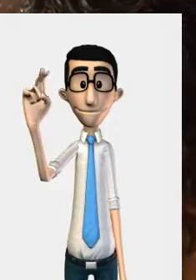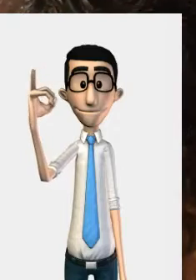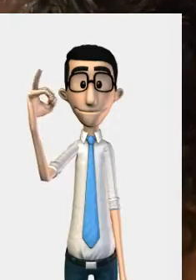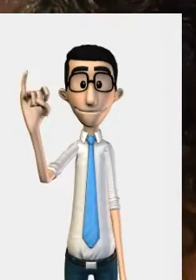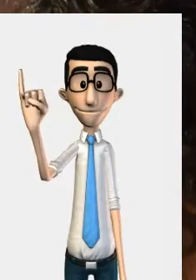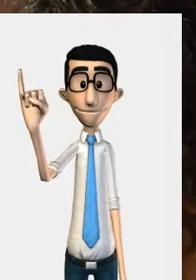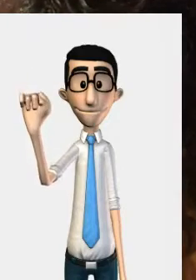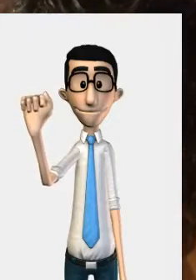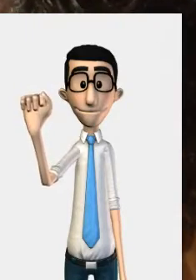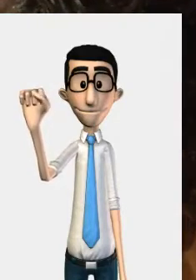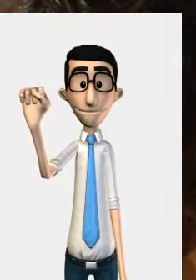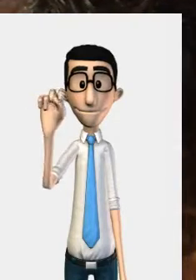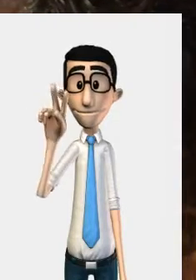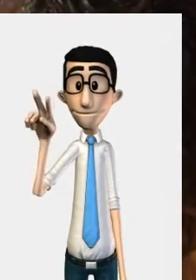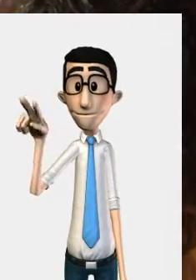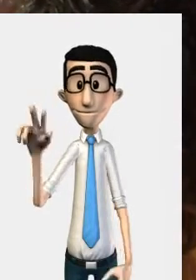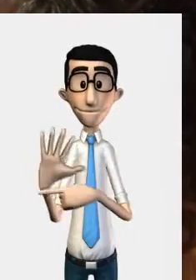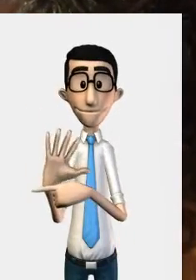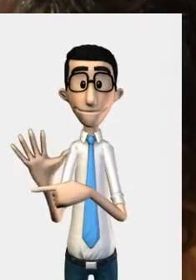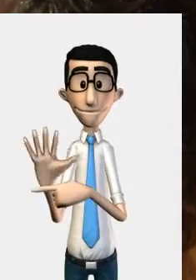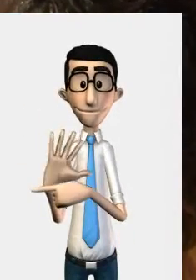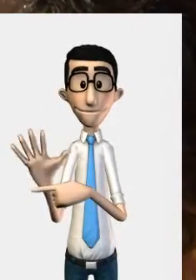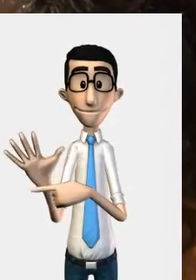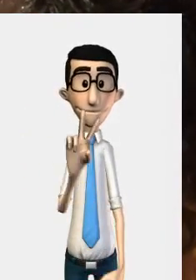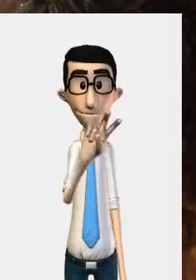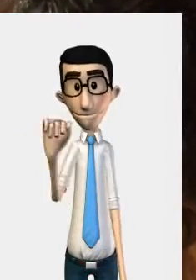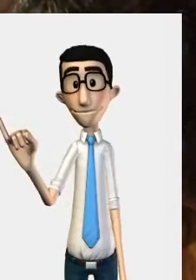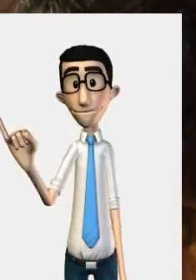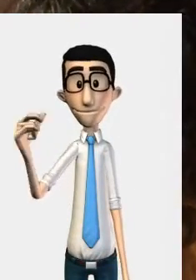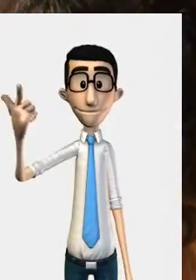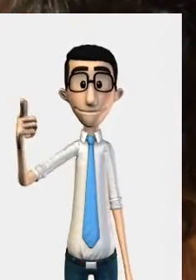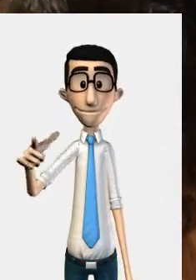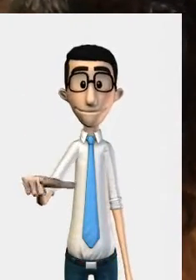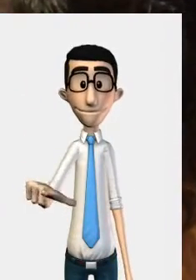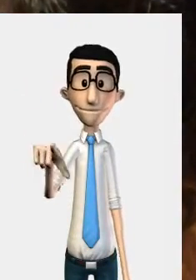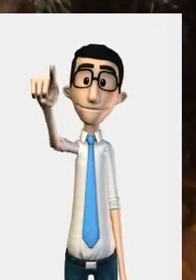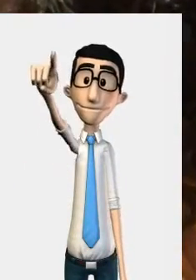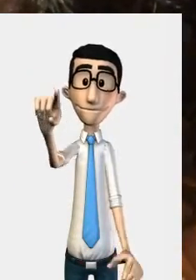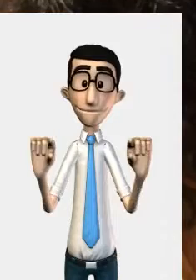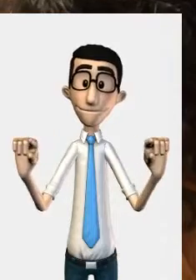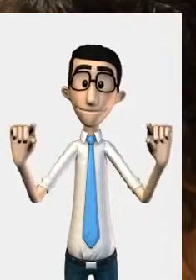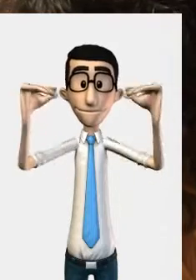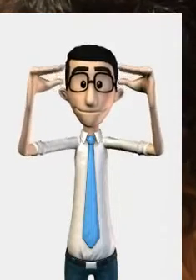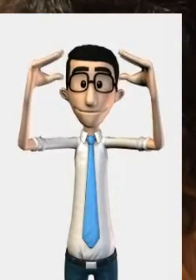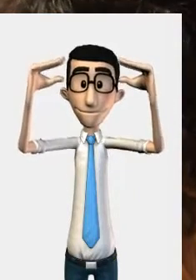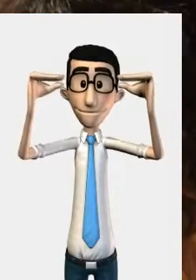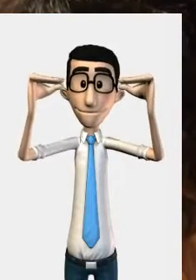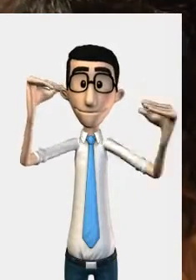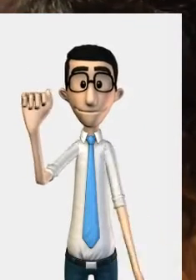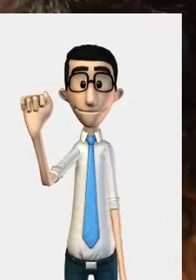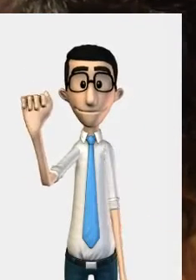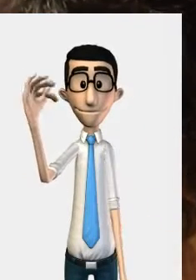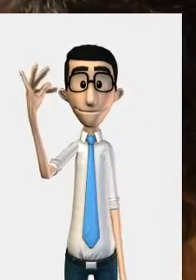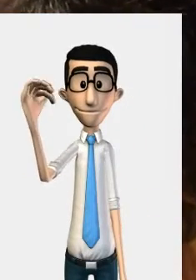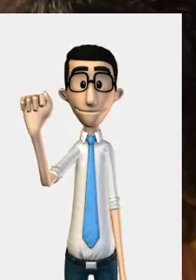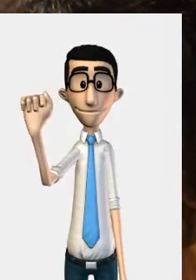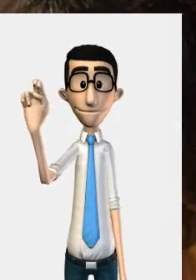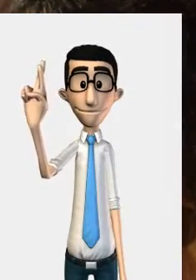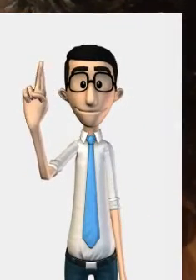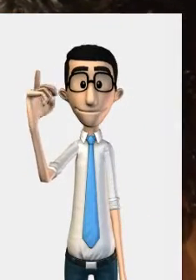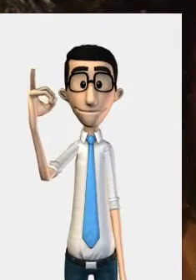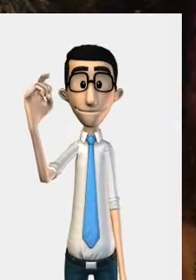falar, porque o visual vai estar ali o tempo inteiro, não vai precisar de você. Então você vai estar deixando ela mais independente e mais